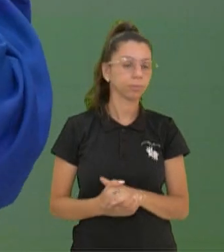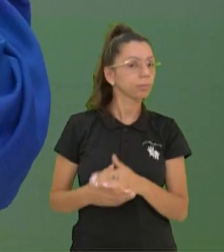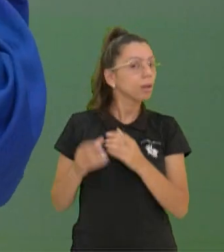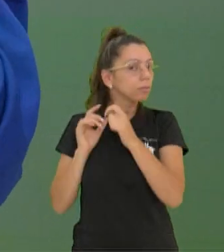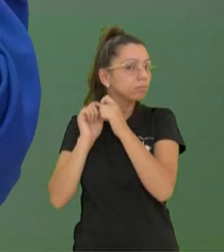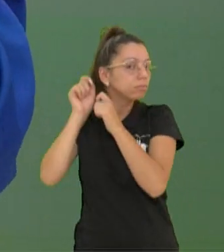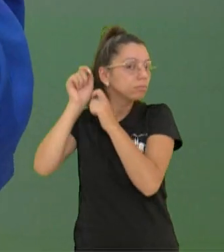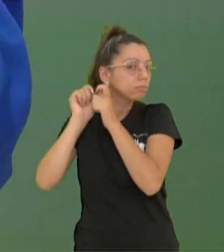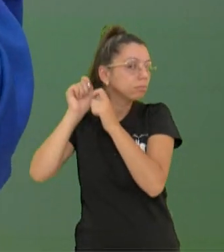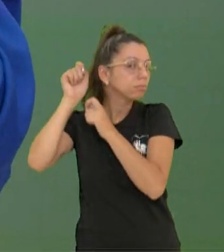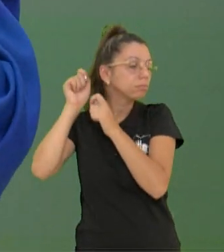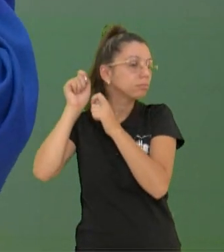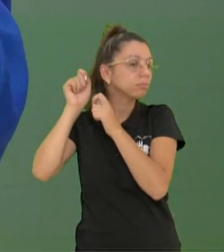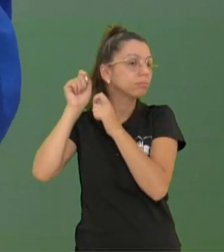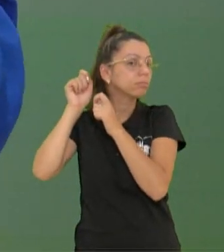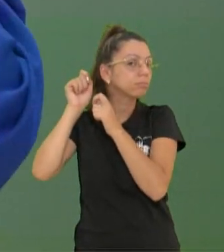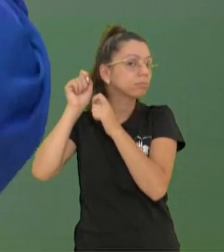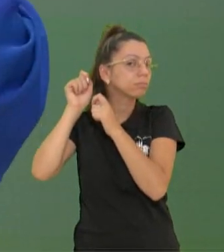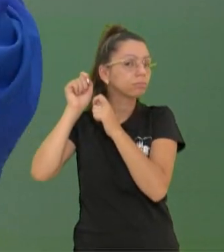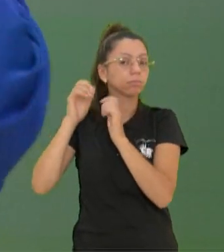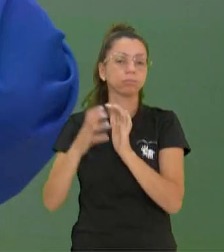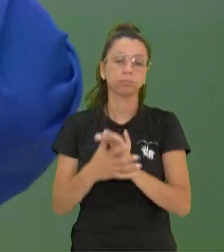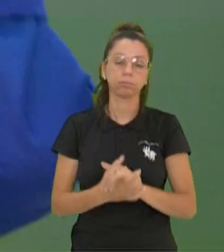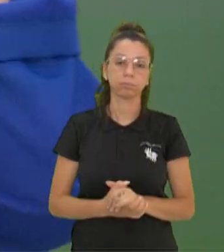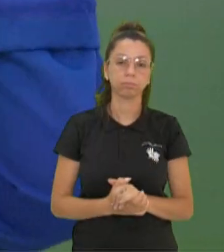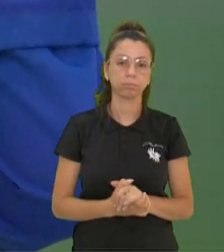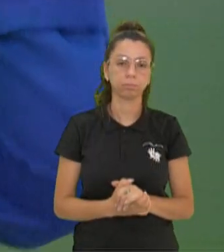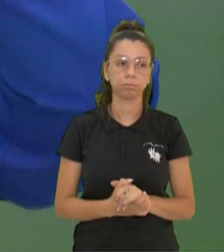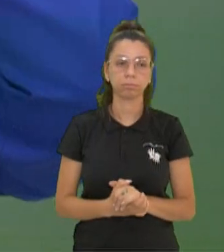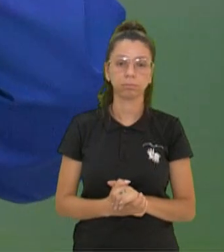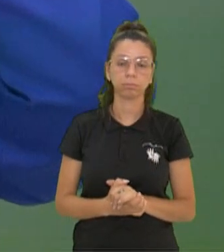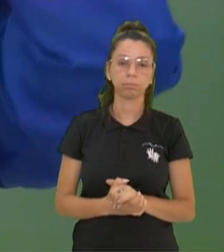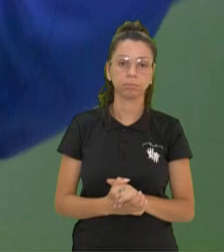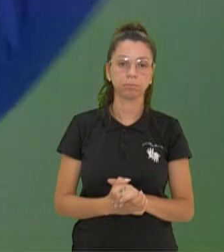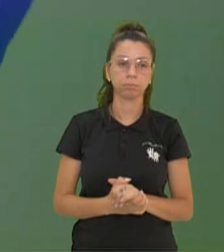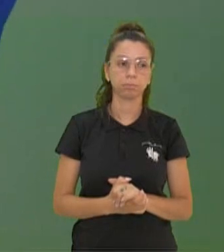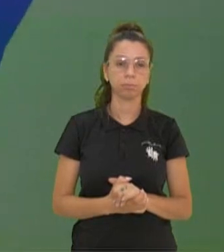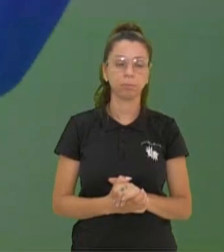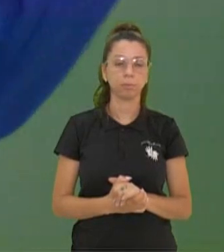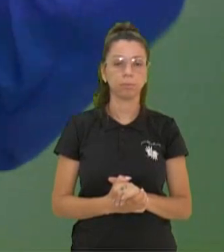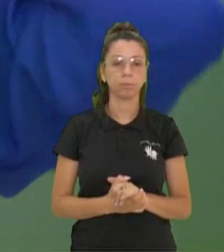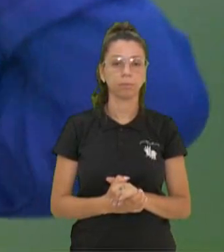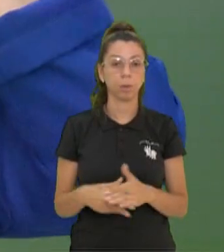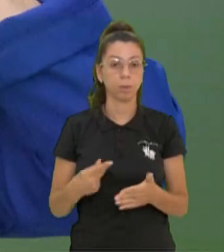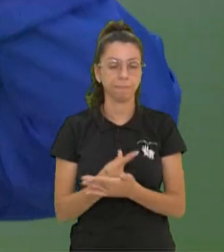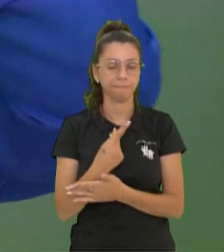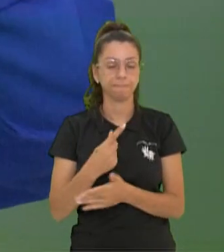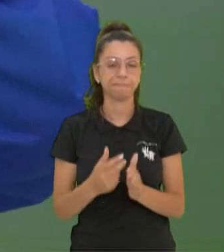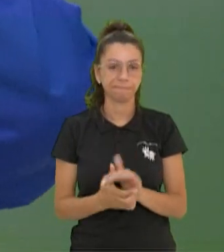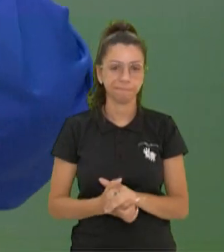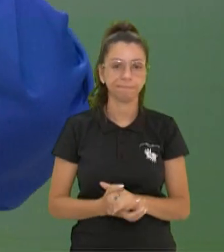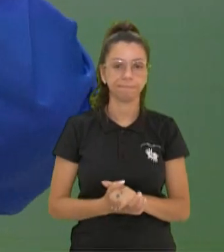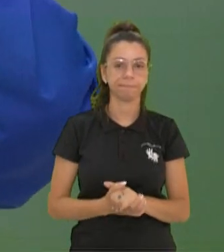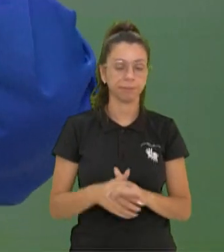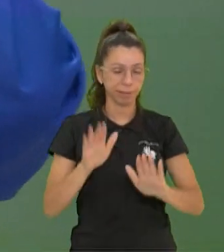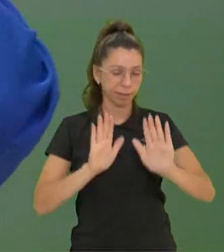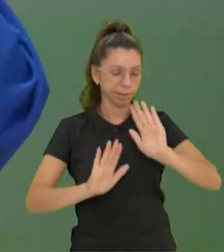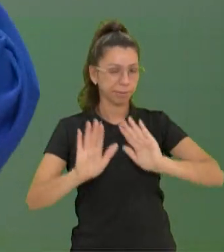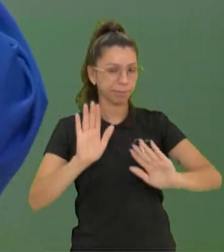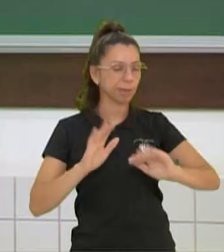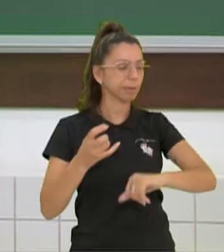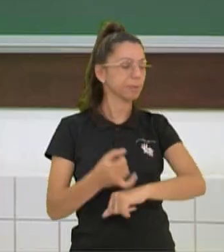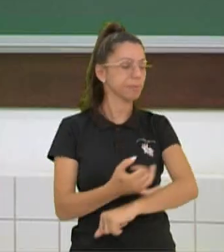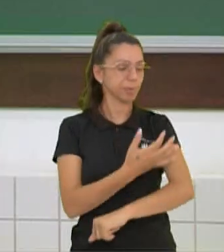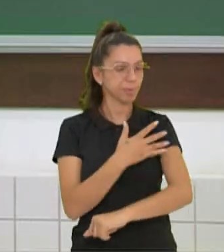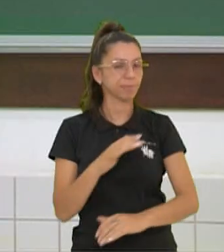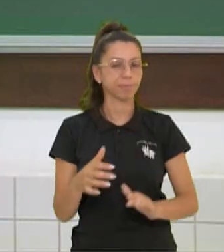encaixo de baixo aqui e... Ops, vamos lá. Calma aí, gente, é muita emoção,